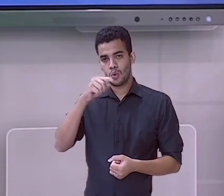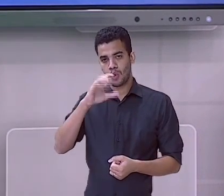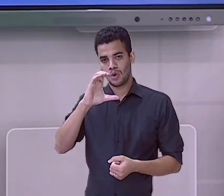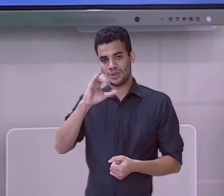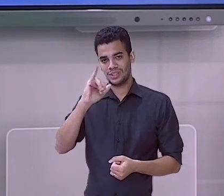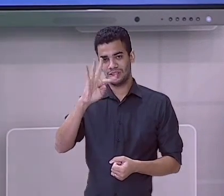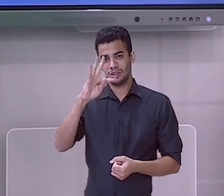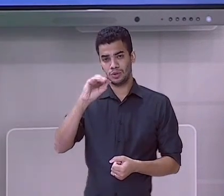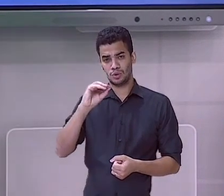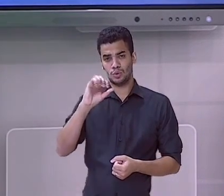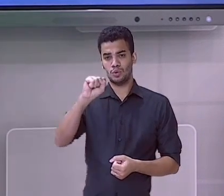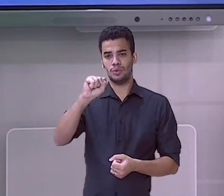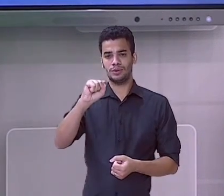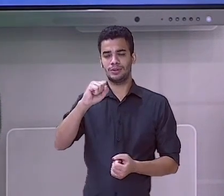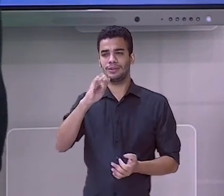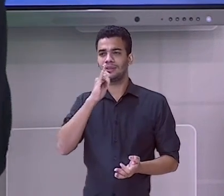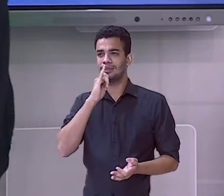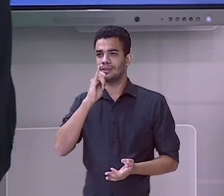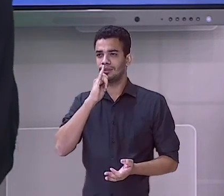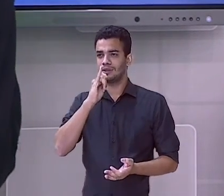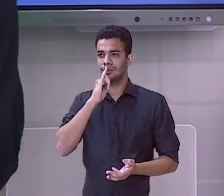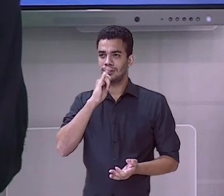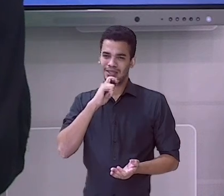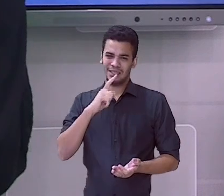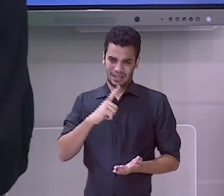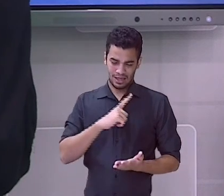Eles acontecem mais ou menos entre